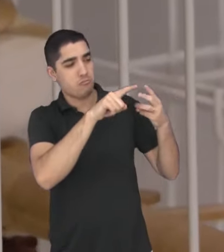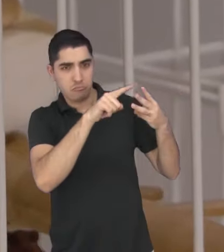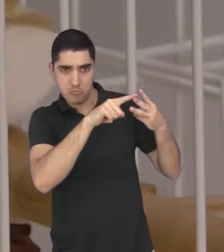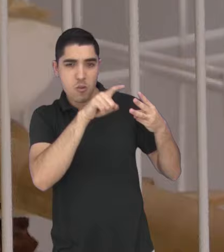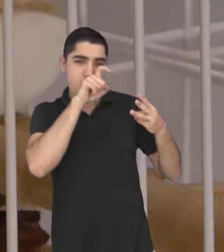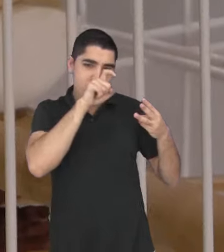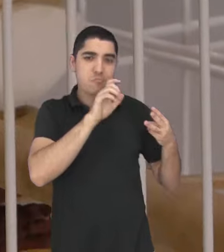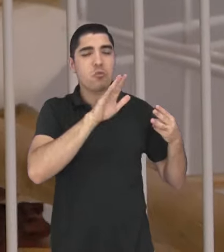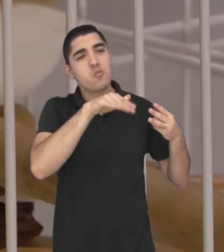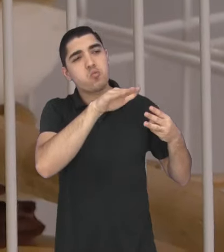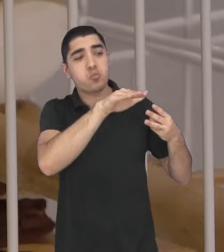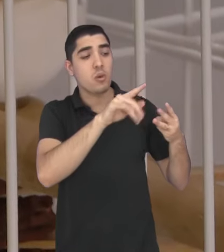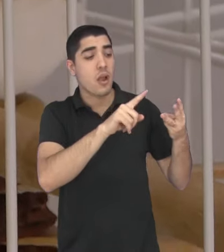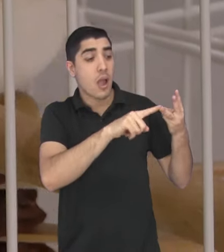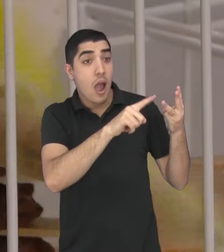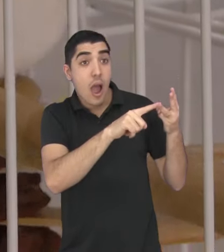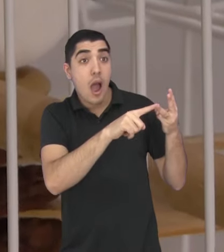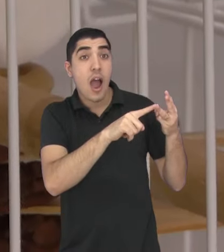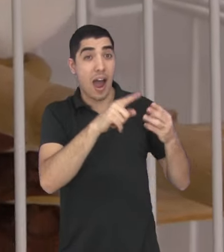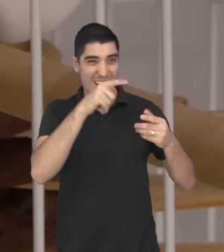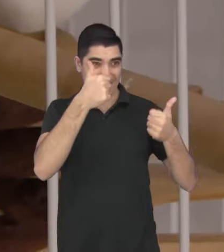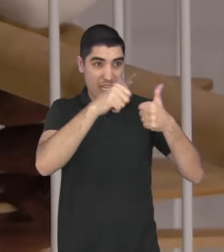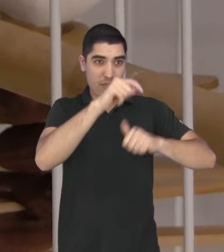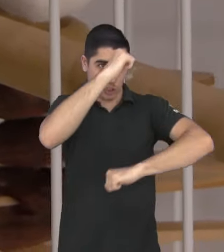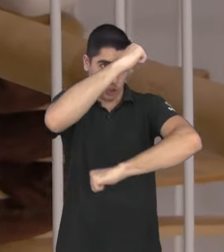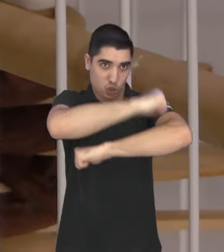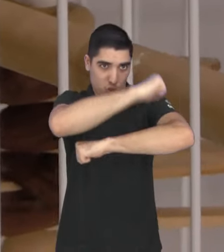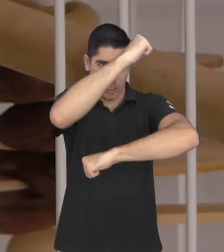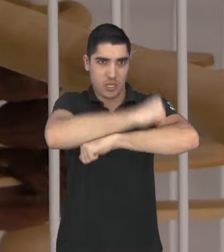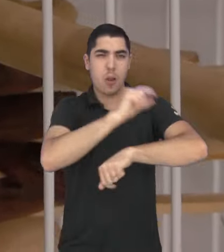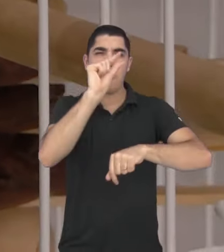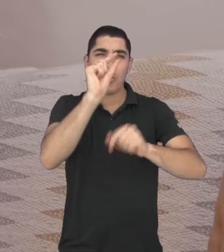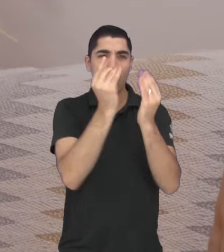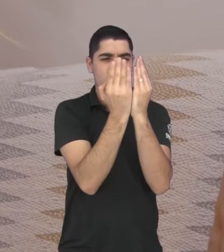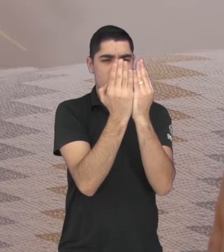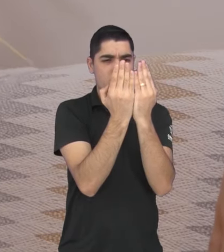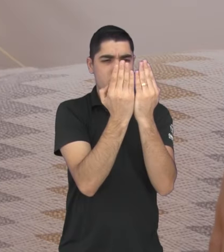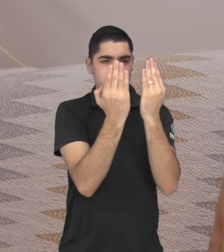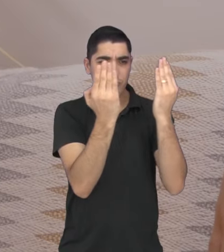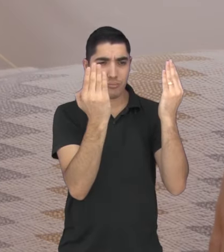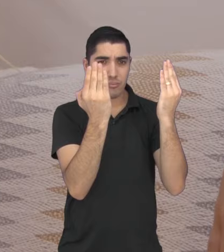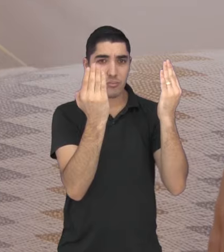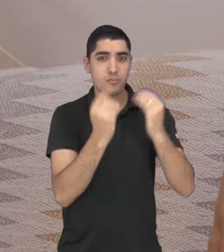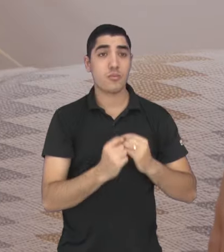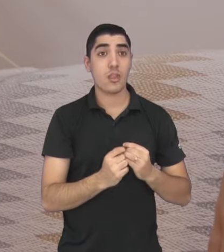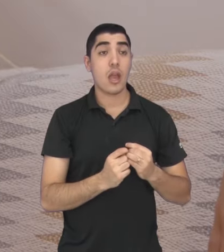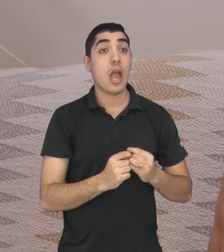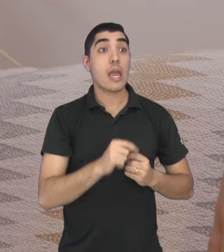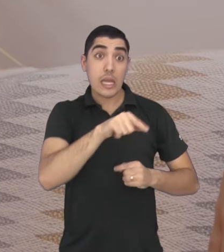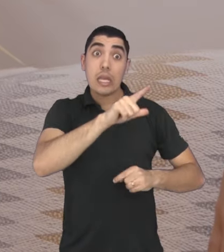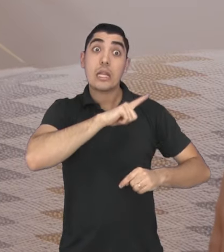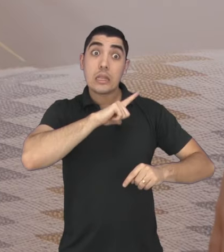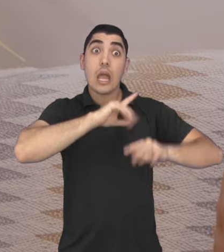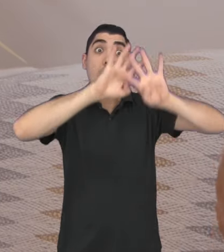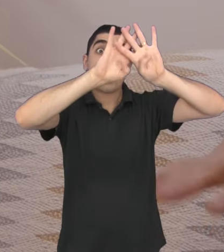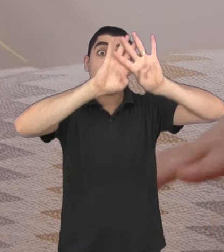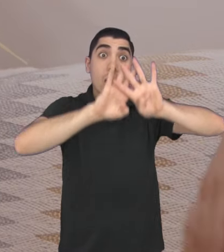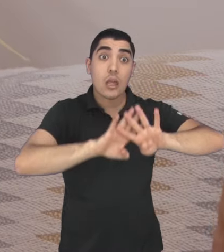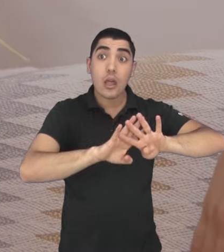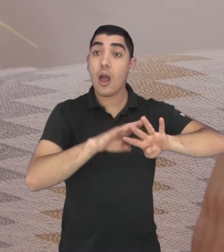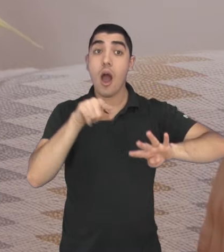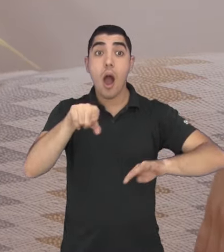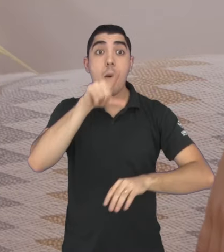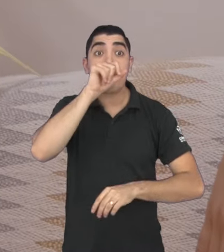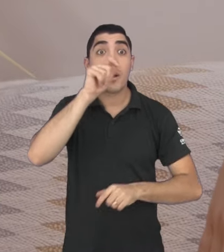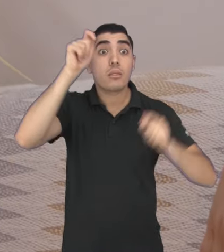uma frestinha assim aberta no vidro. E o vidro tem tela. E aí ele passou pela tela,